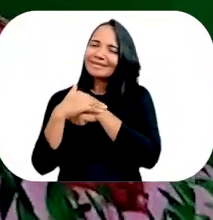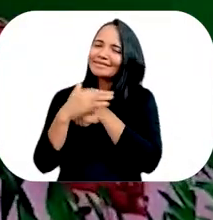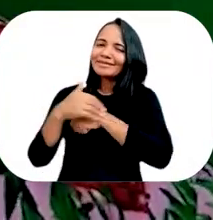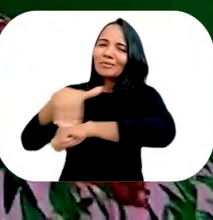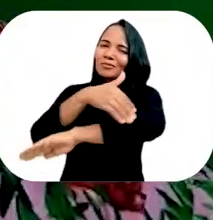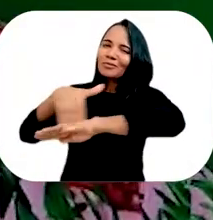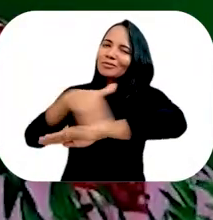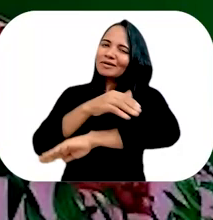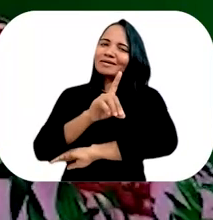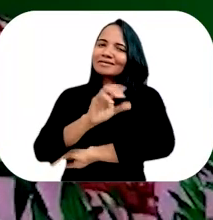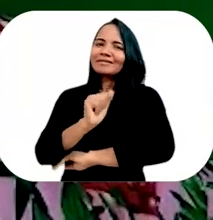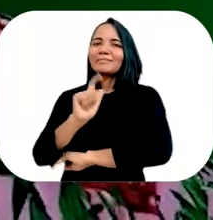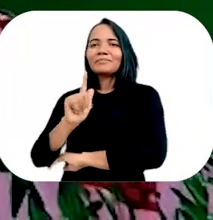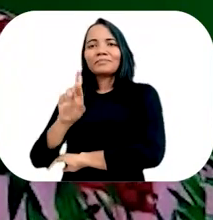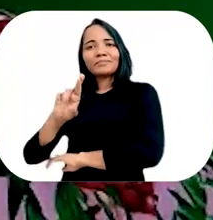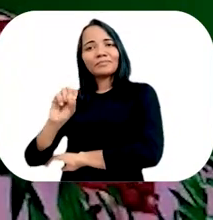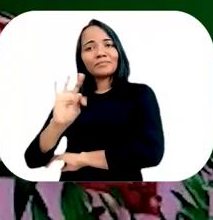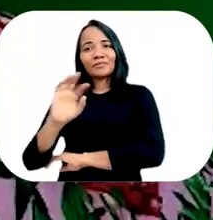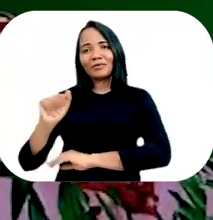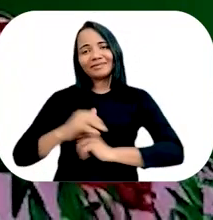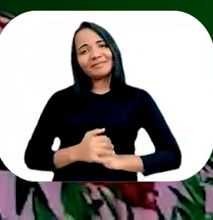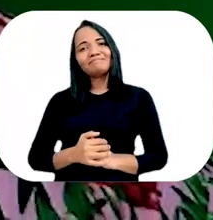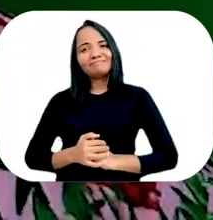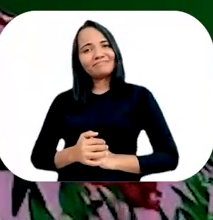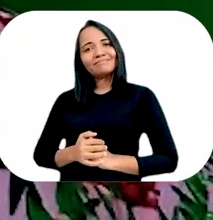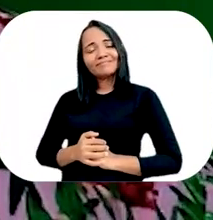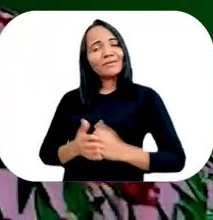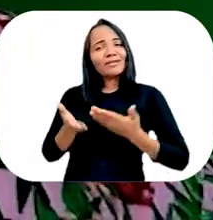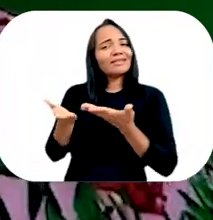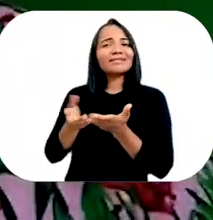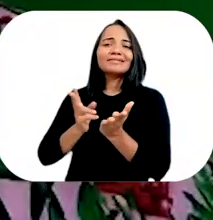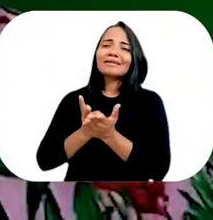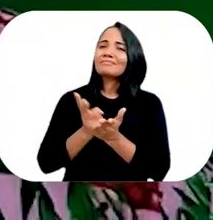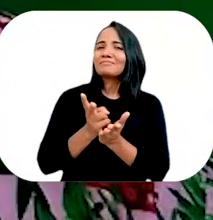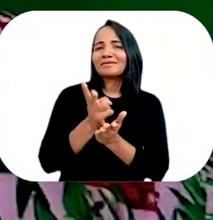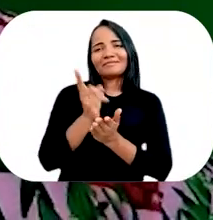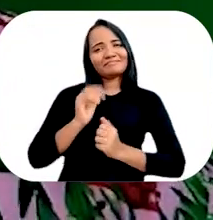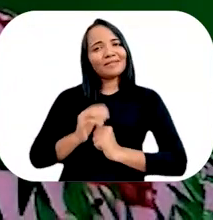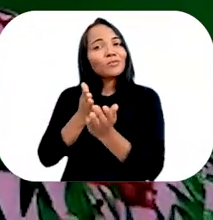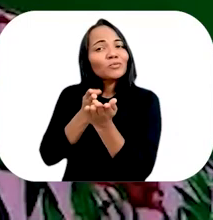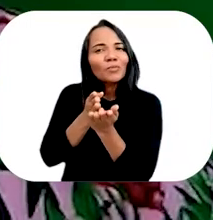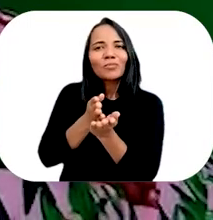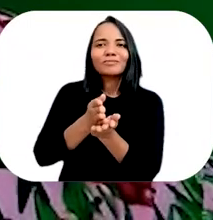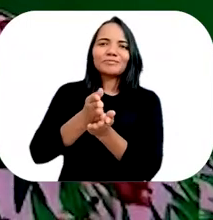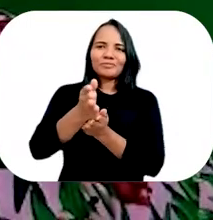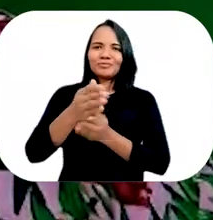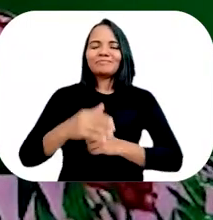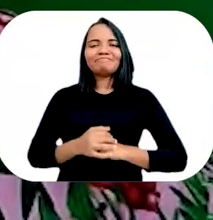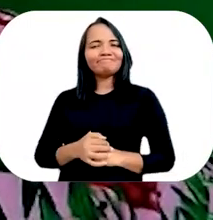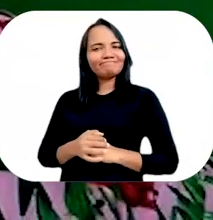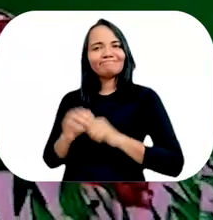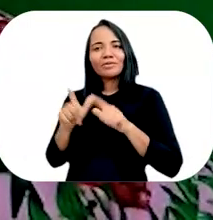desde pequeno, sempre foi essa pessoa, essa pessoa visionária, né? O cara que sempre